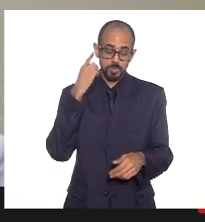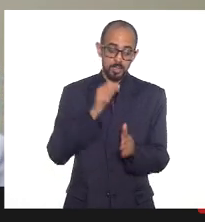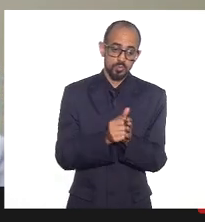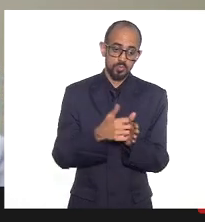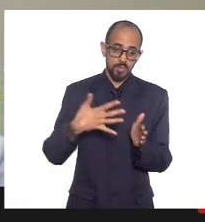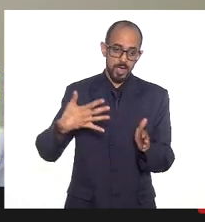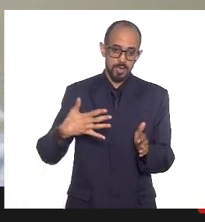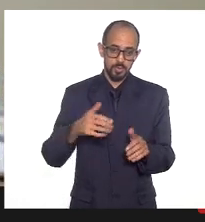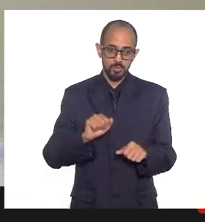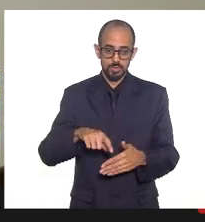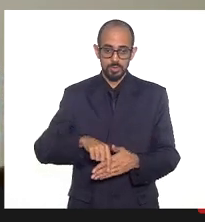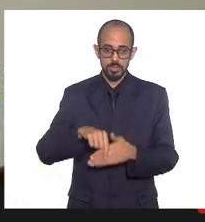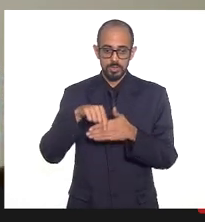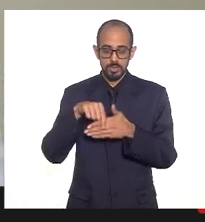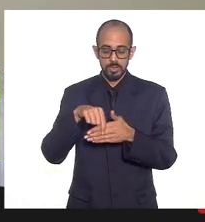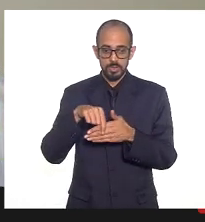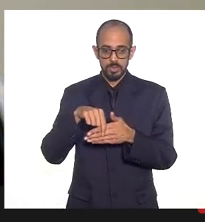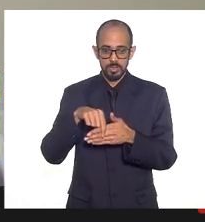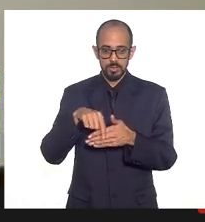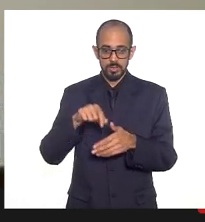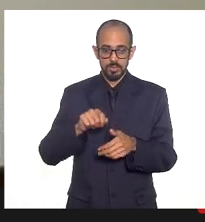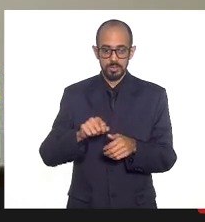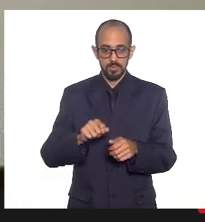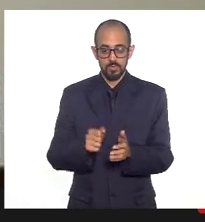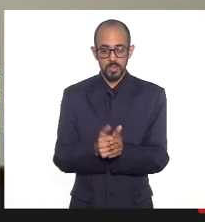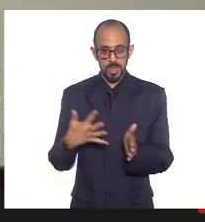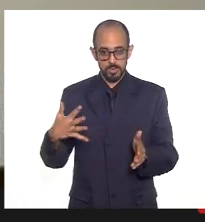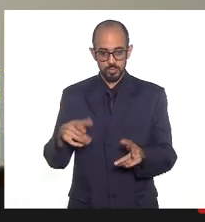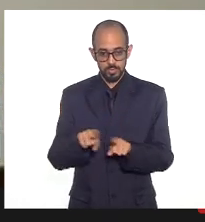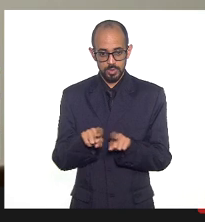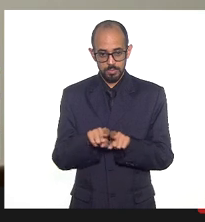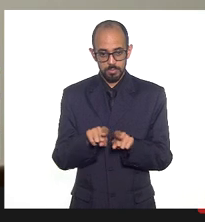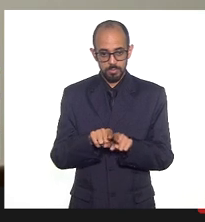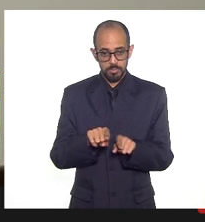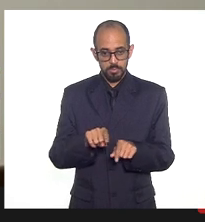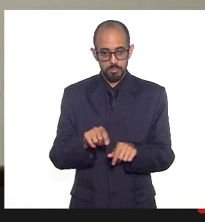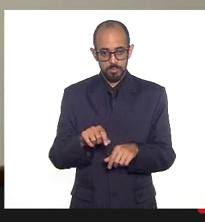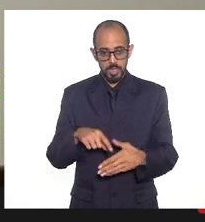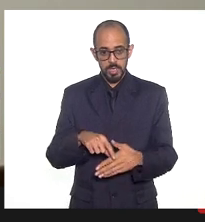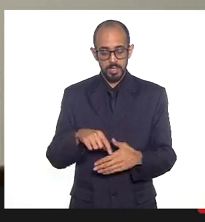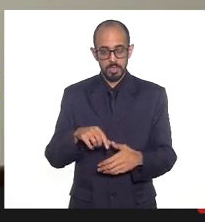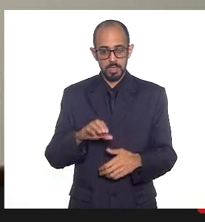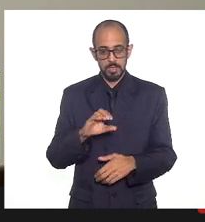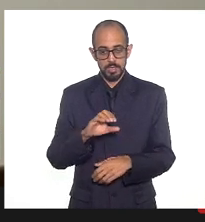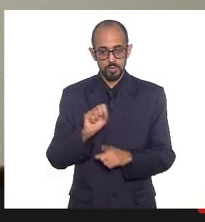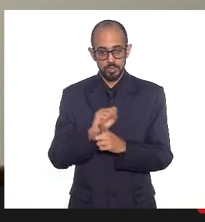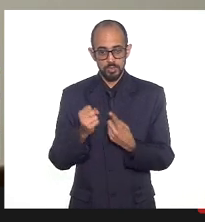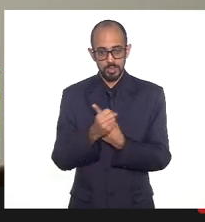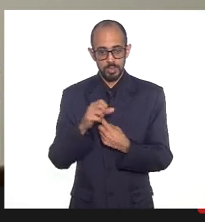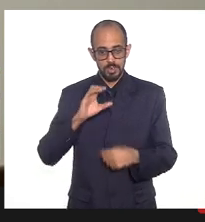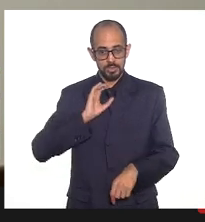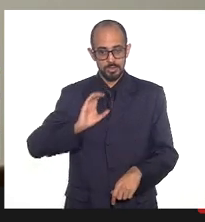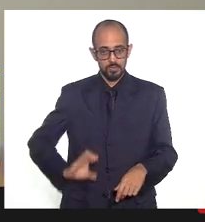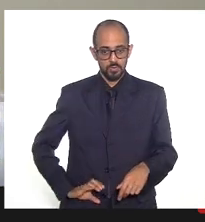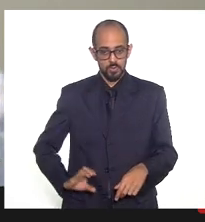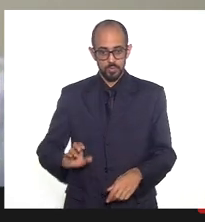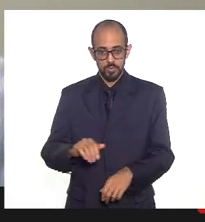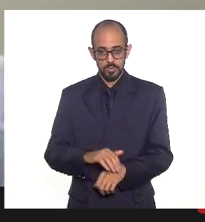representações da sociedade civil. Eu pediria, inclusive, que facilite o nosso trabalho aqui, se nós